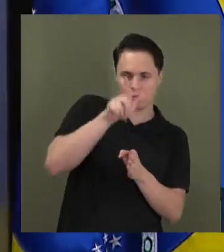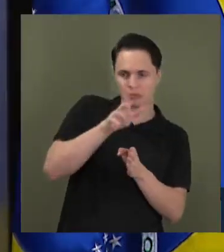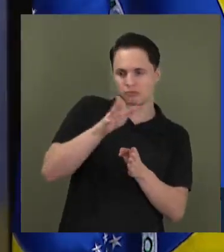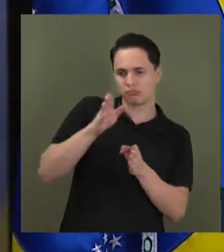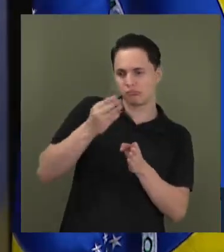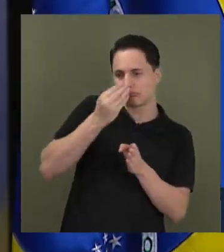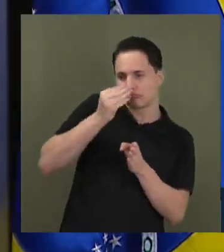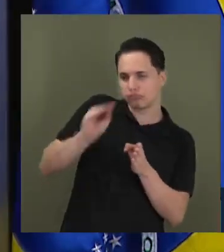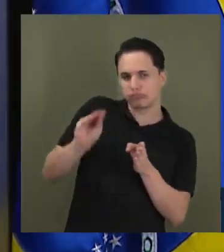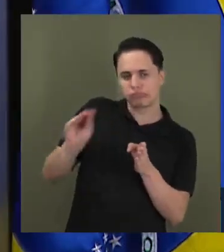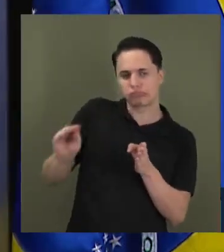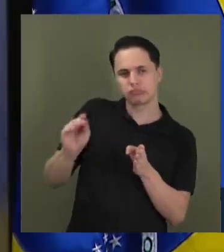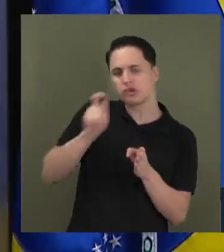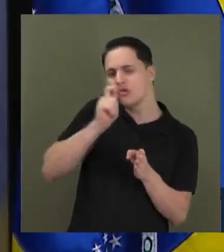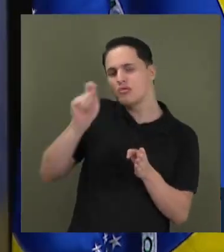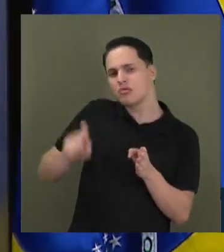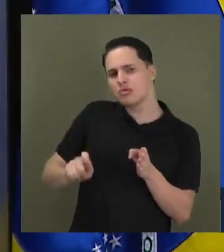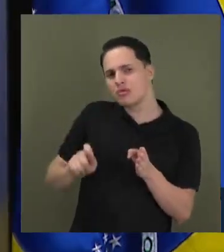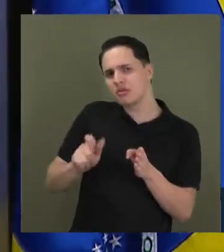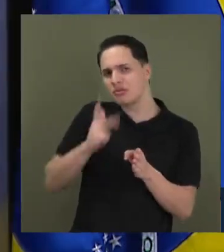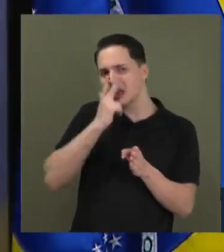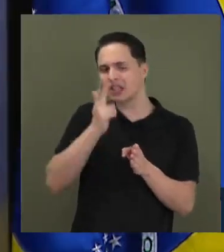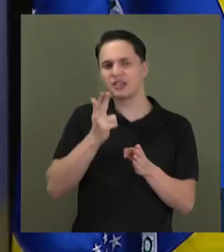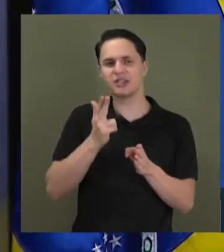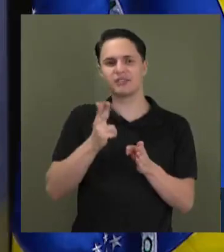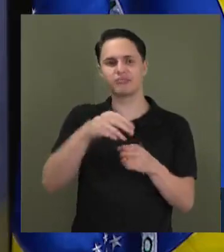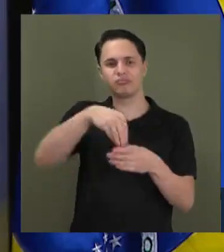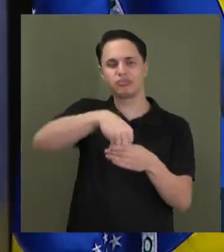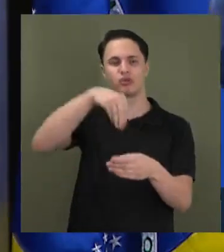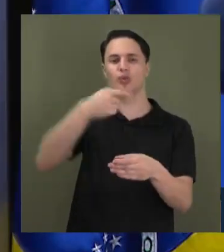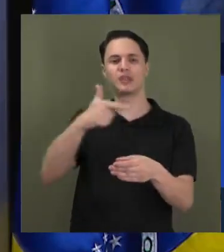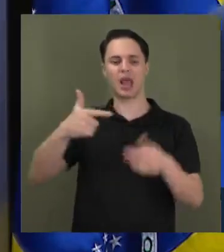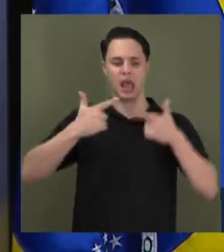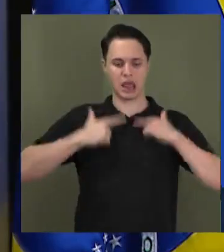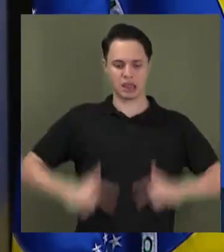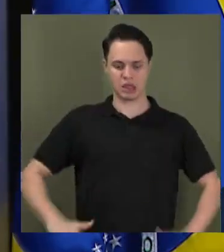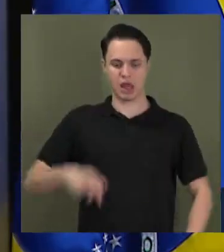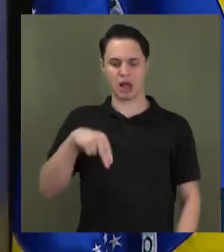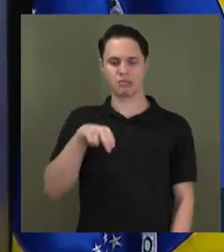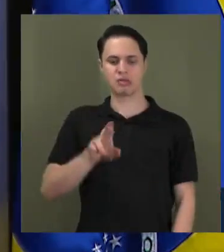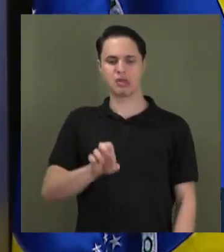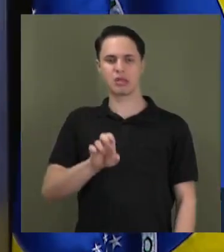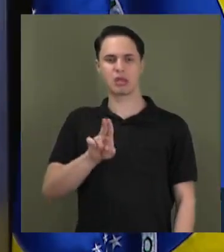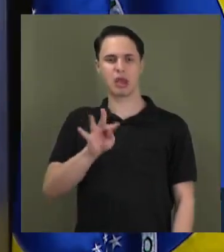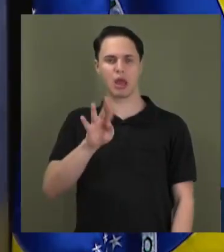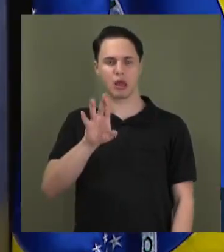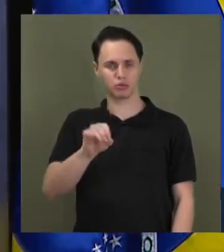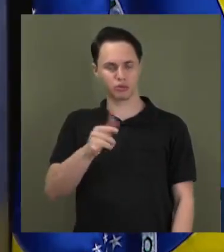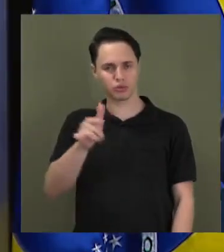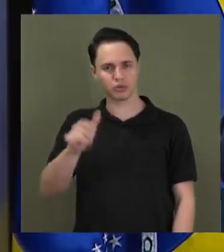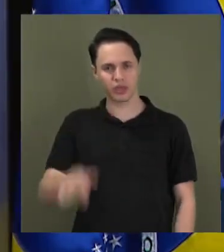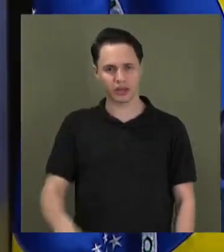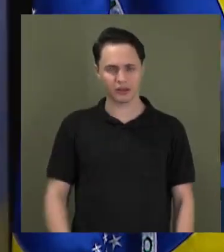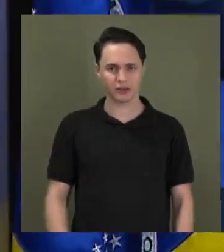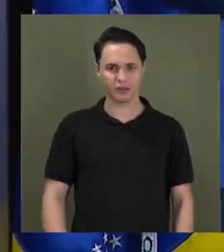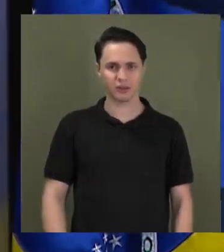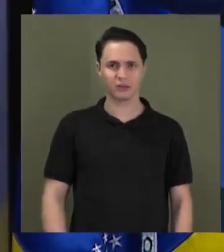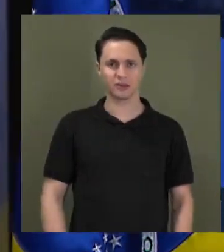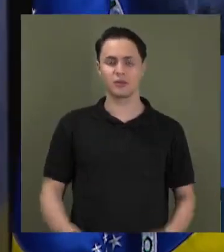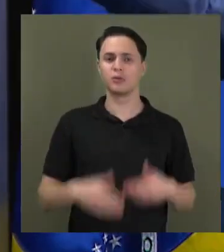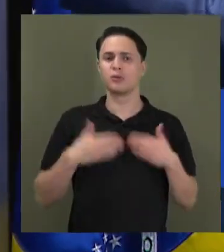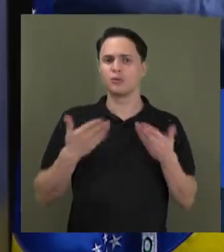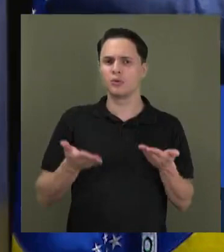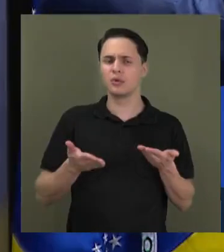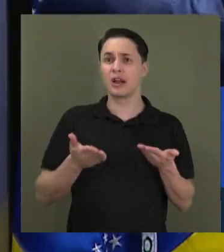Jorge Seife, do maior conflito militar na Europa após o fim da Segunda Guerra Mundial.